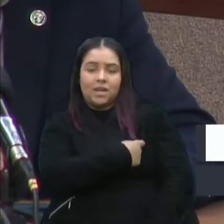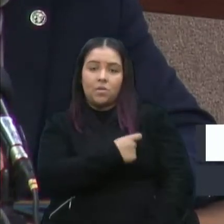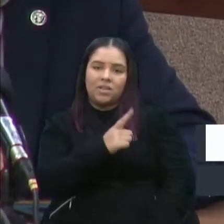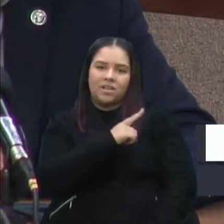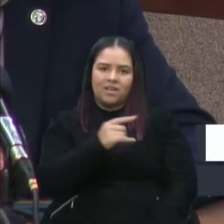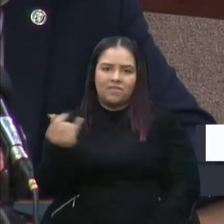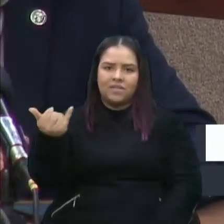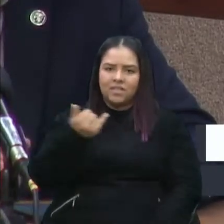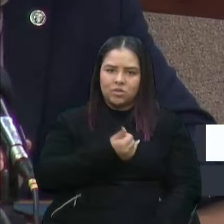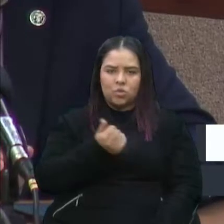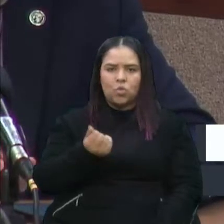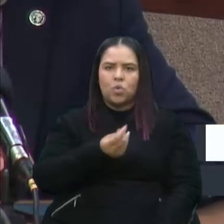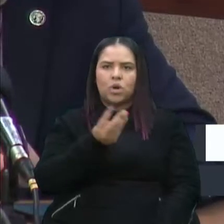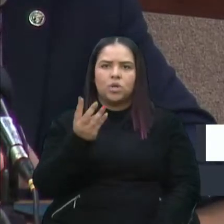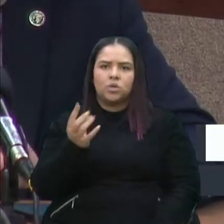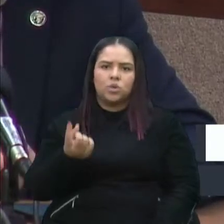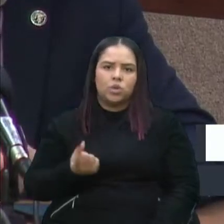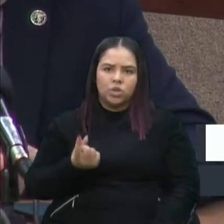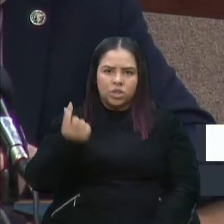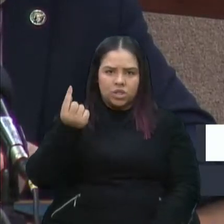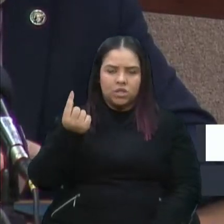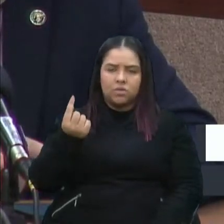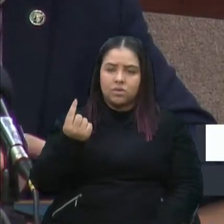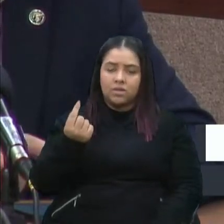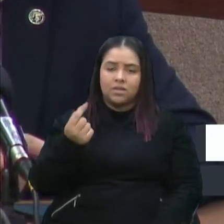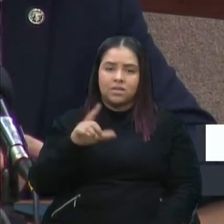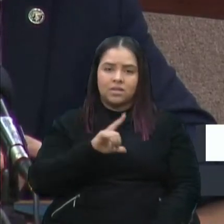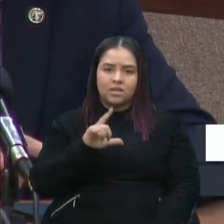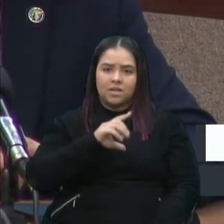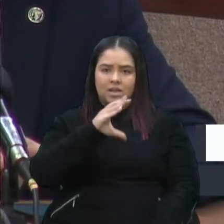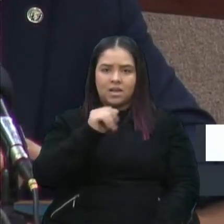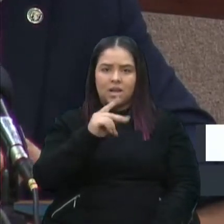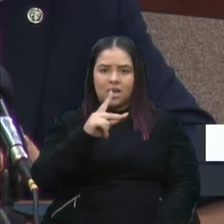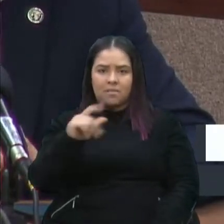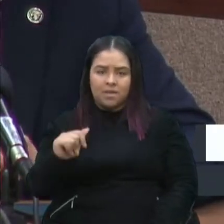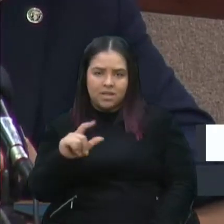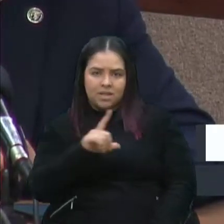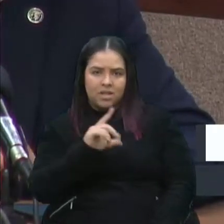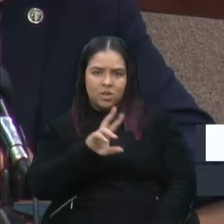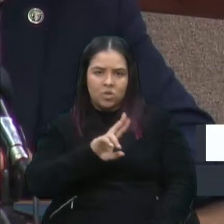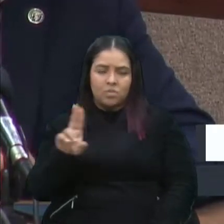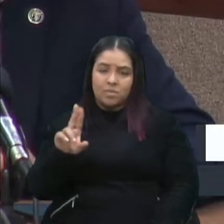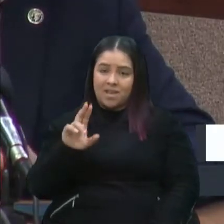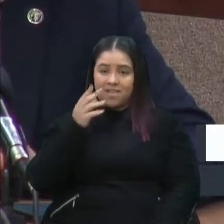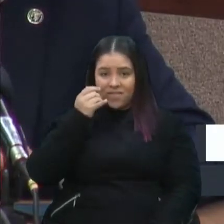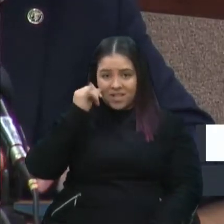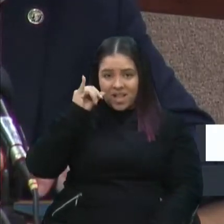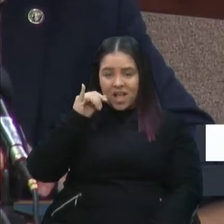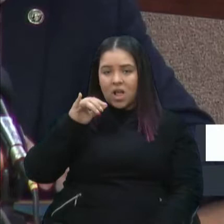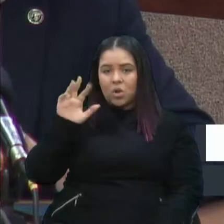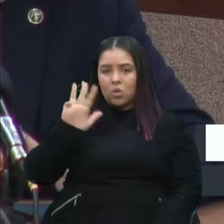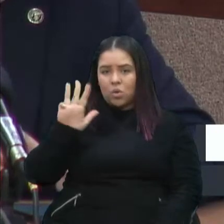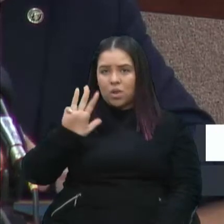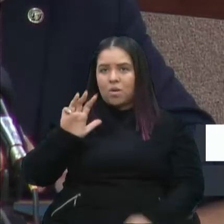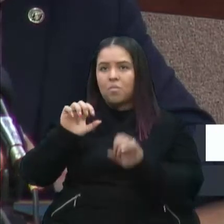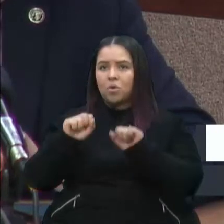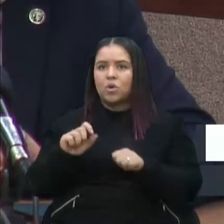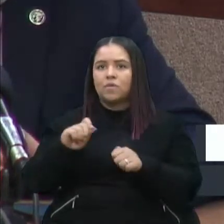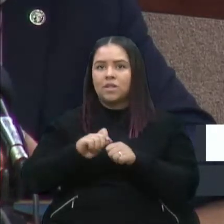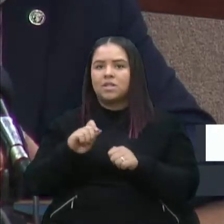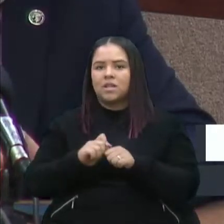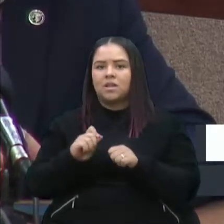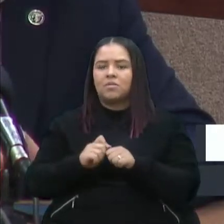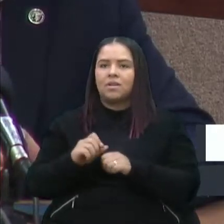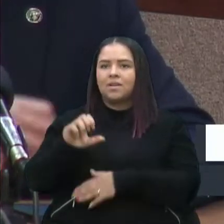do valor econômico, falar para os colegas aqui, chamada de capa, para evitar PEC, Lula pode recorrer ao